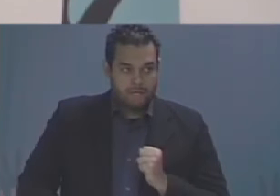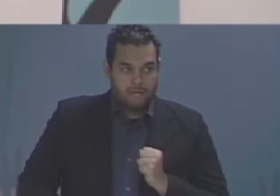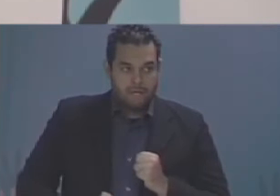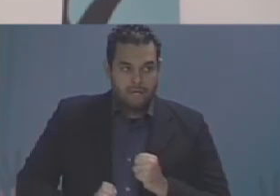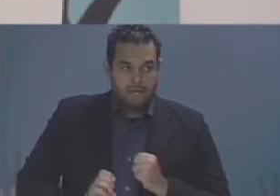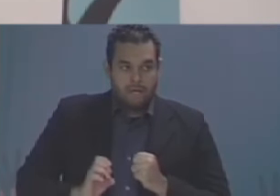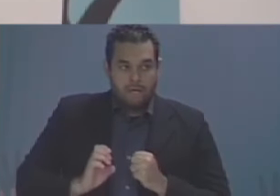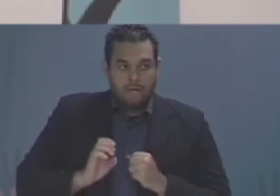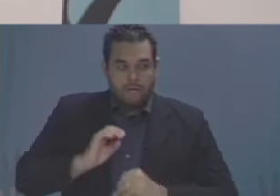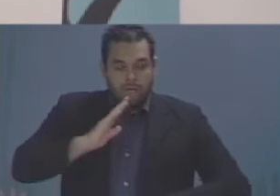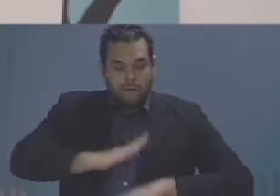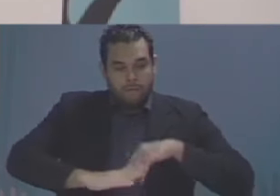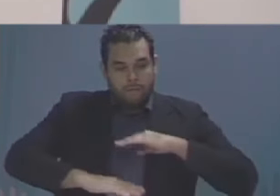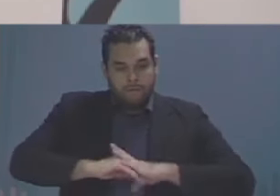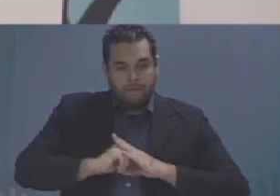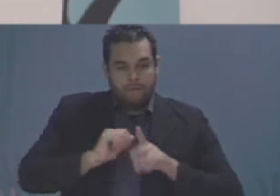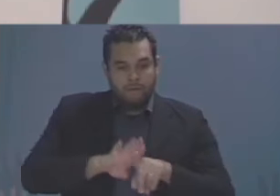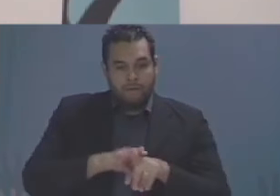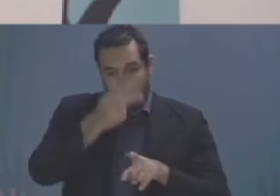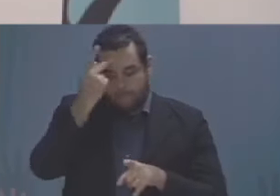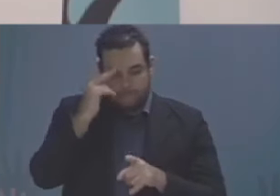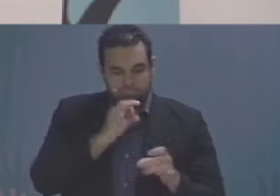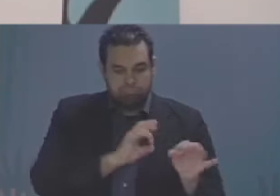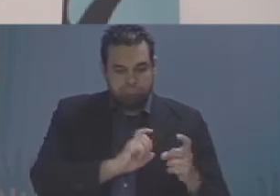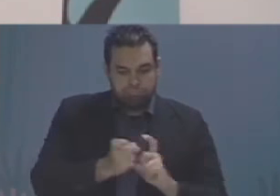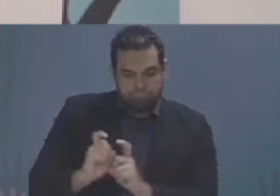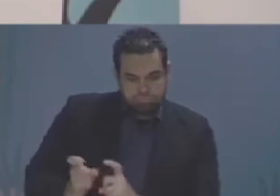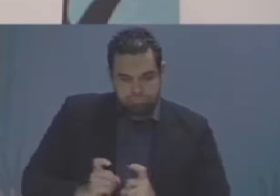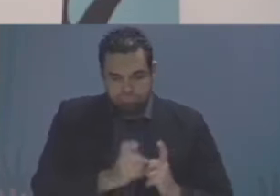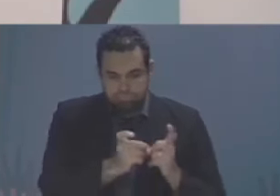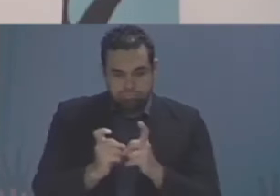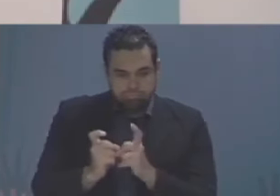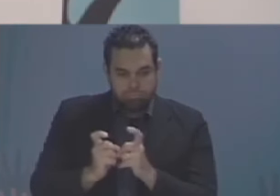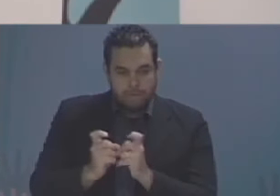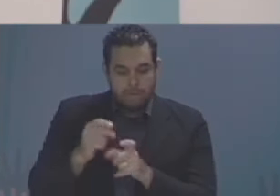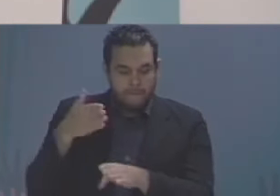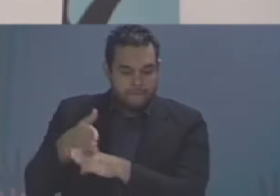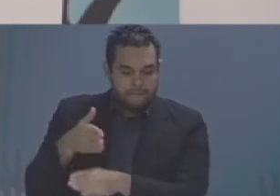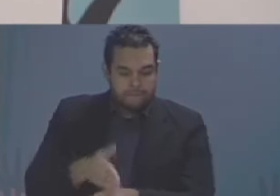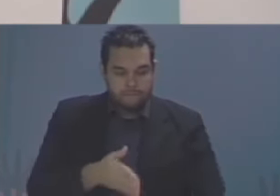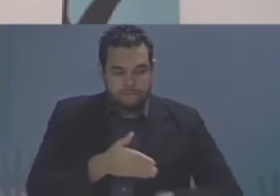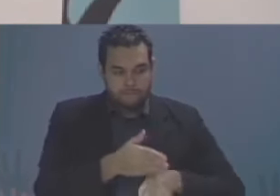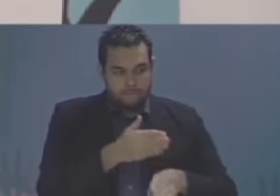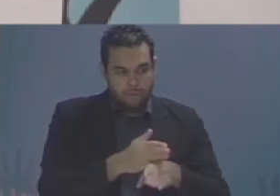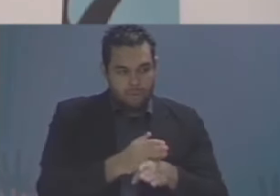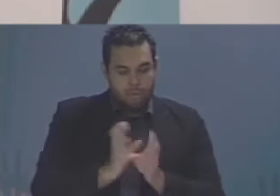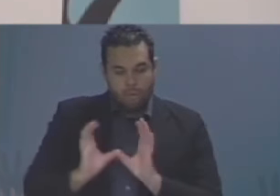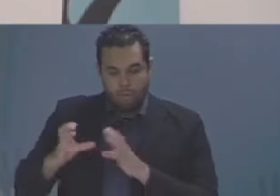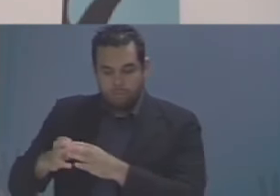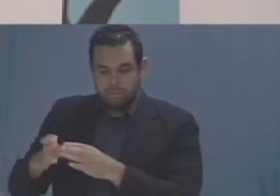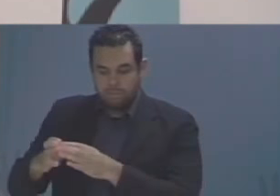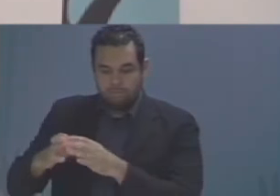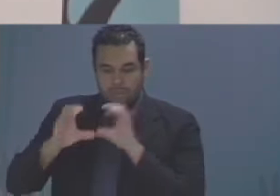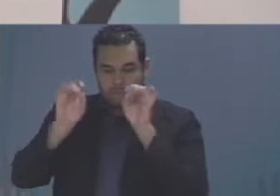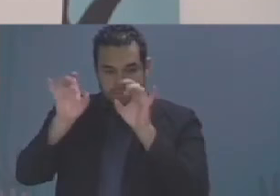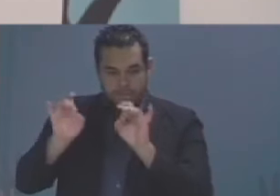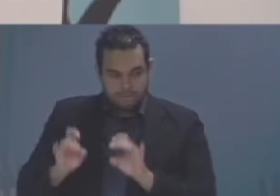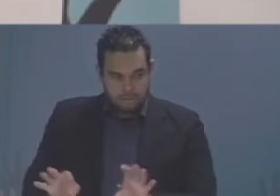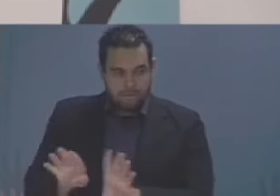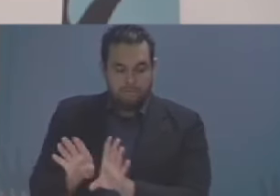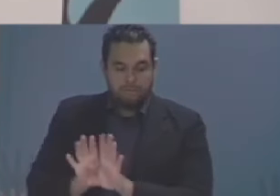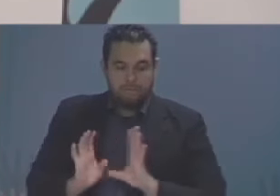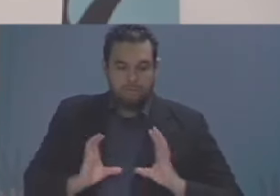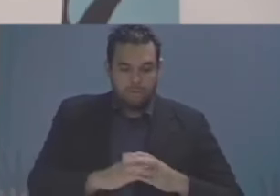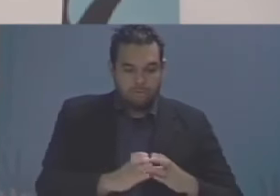profissional. 2. O mediador, com suporte dos componentes da Comissão Eleitoral Especial e da Comissão Eleitoral